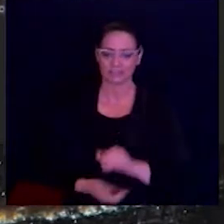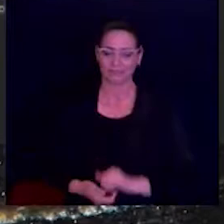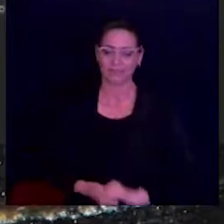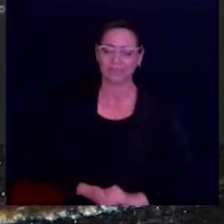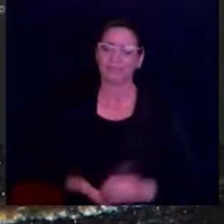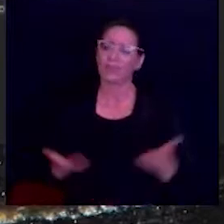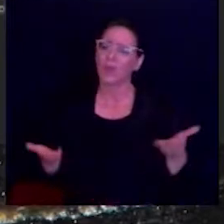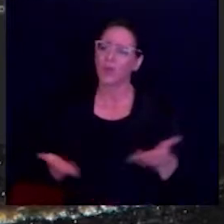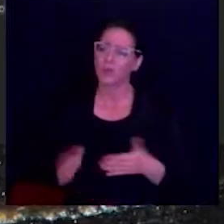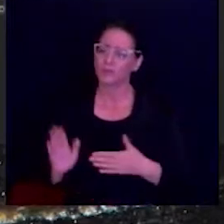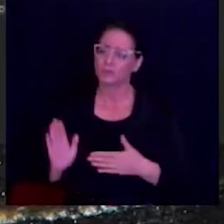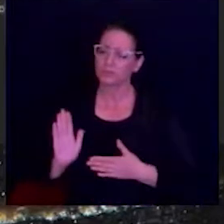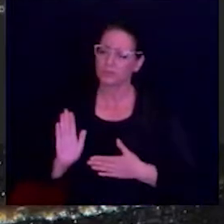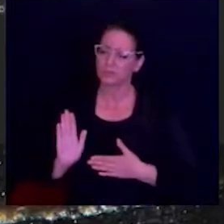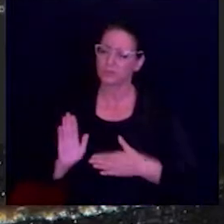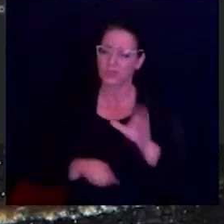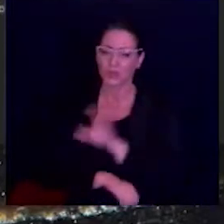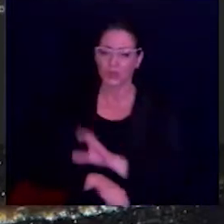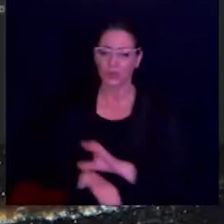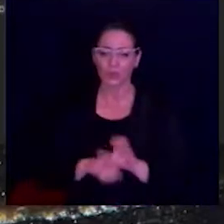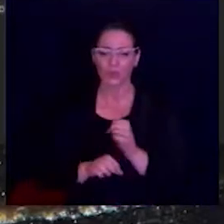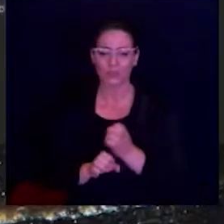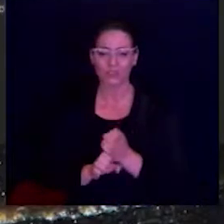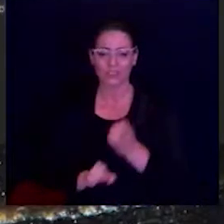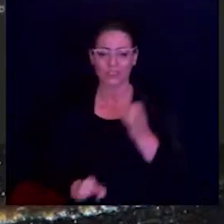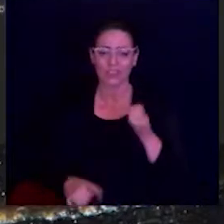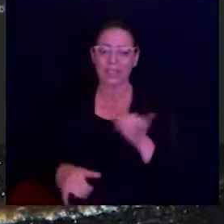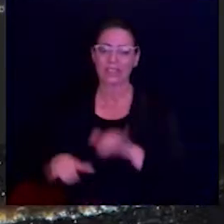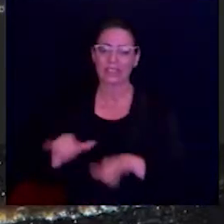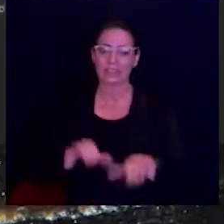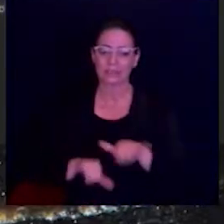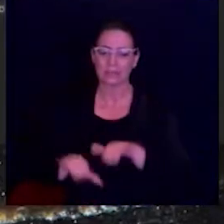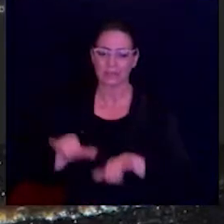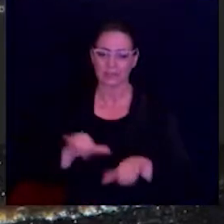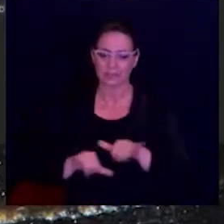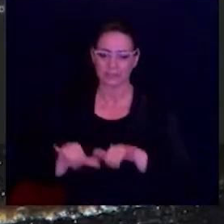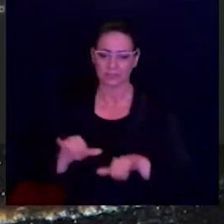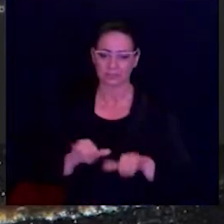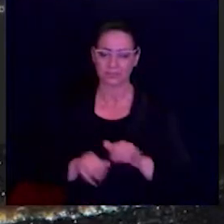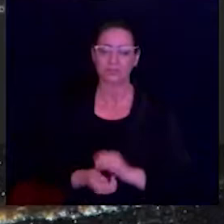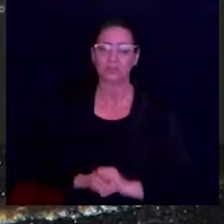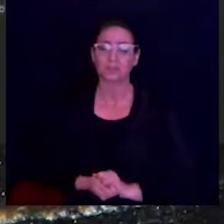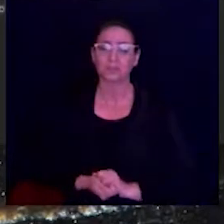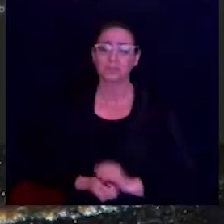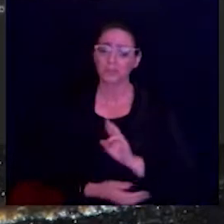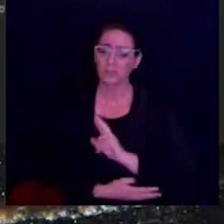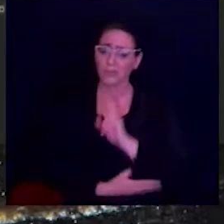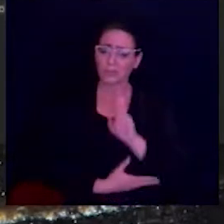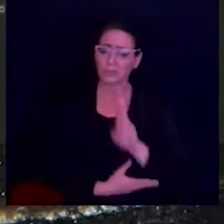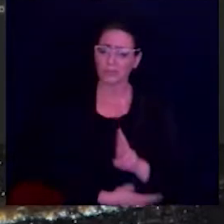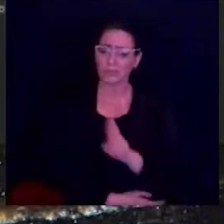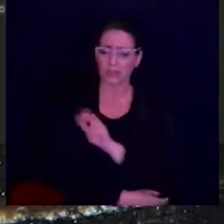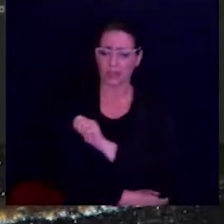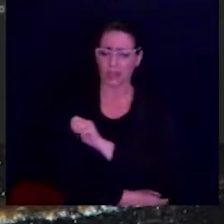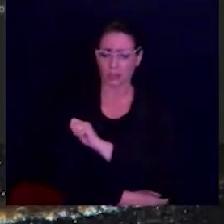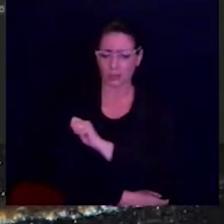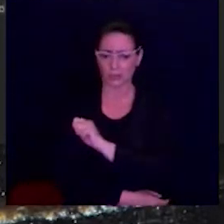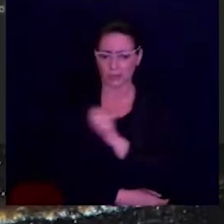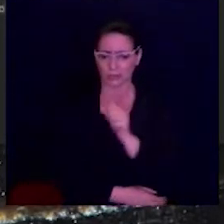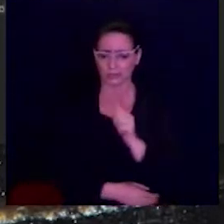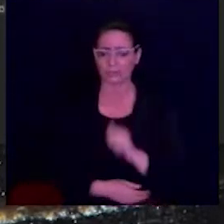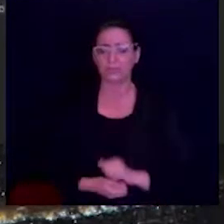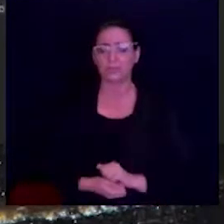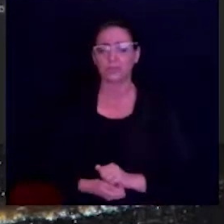Passamos agora ao juramento do curso de Engenharia Química. Representando as formandas do curso de Engenharia